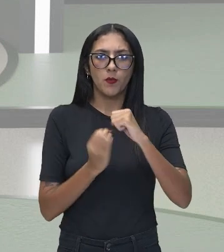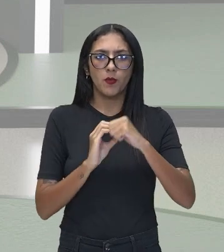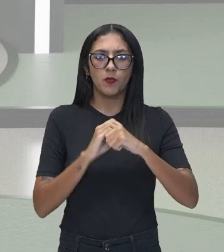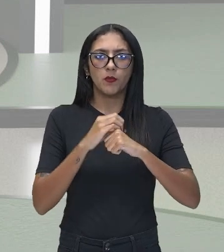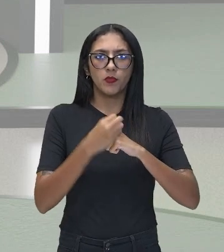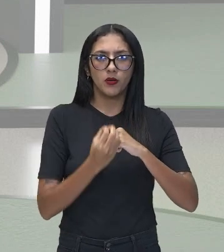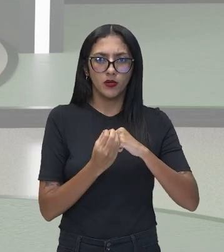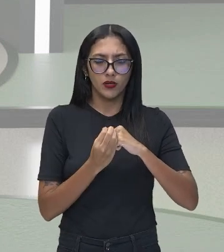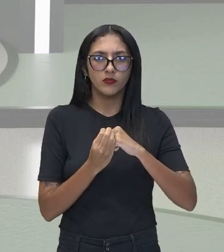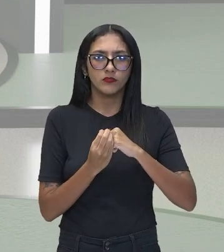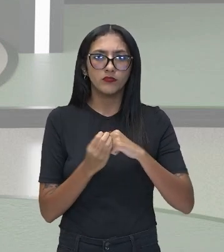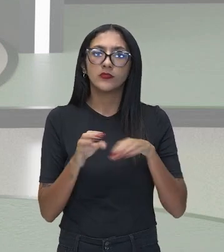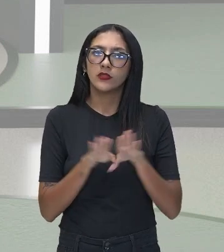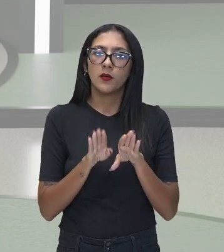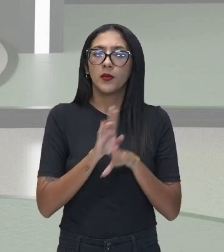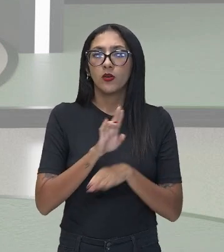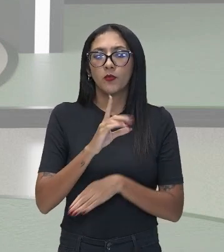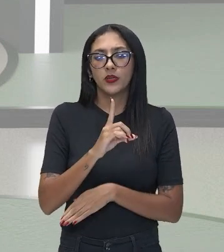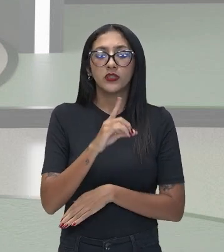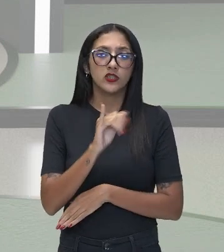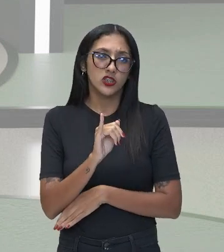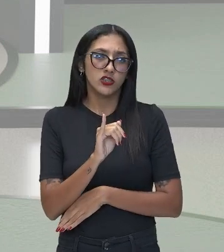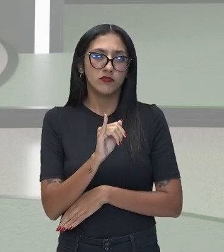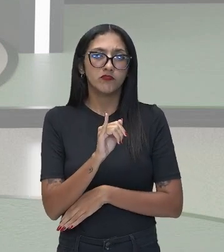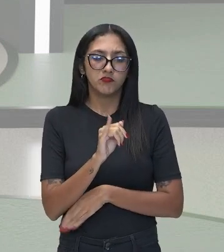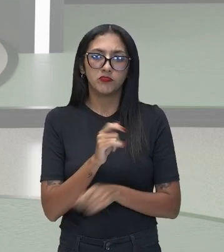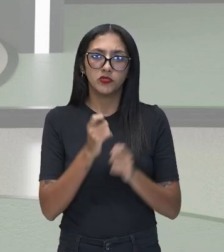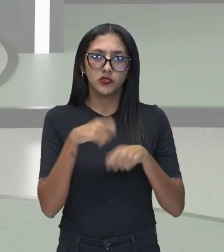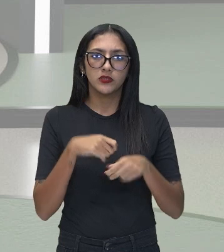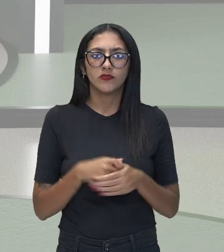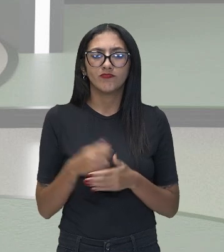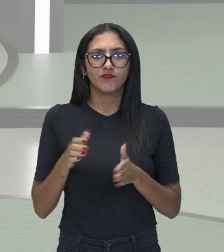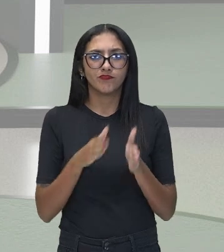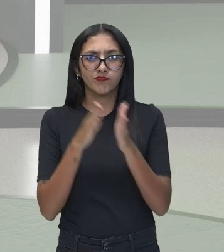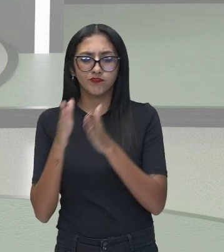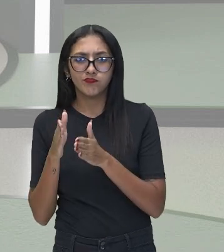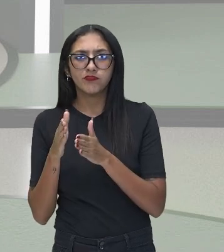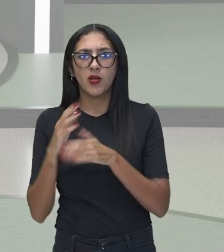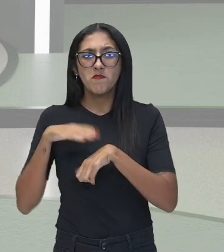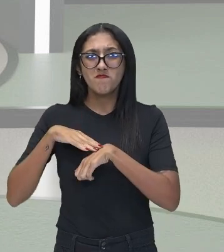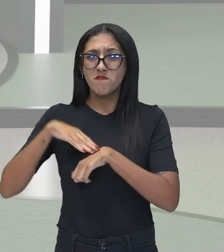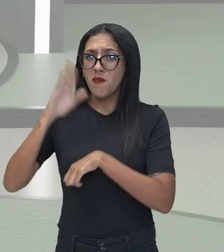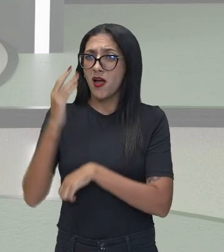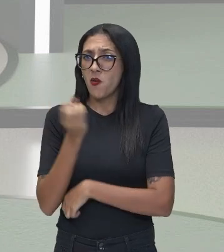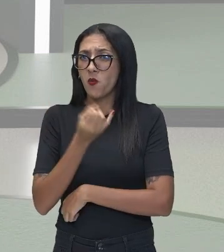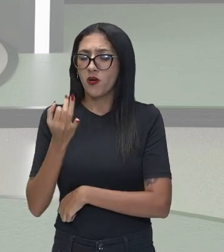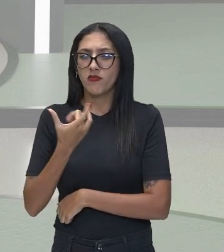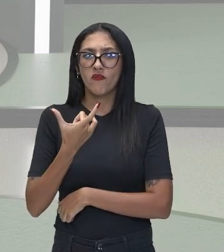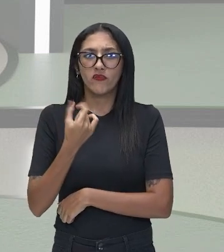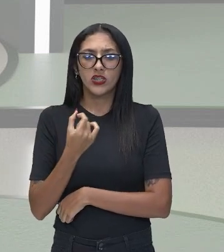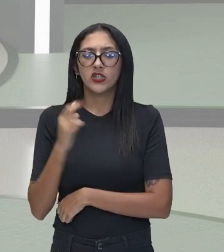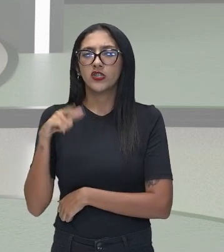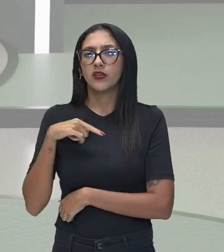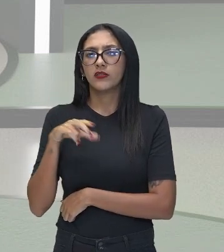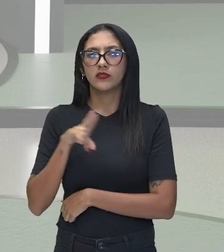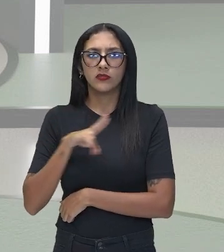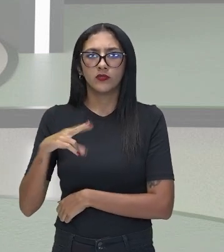pode ser os disacarídeos ou oligosacarídeos, e quando tem mais do que 20 unidades, são chamados